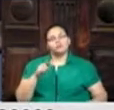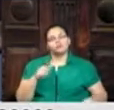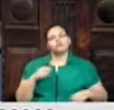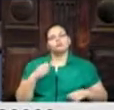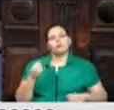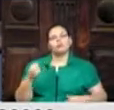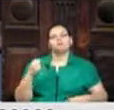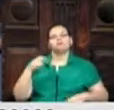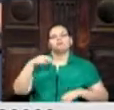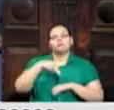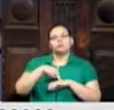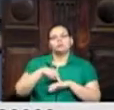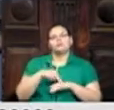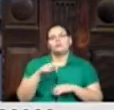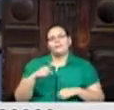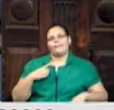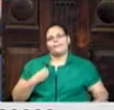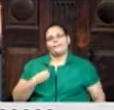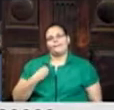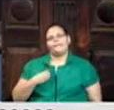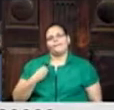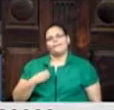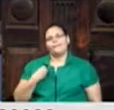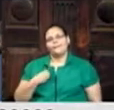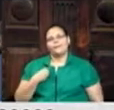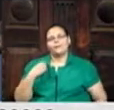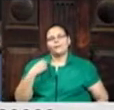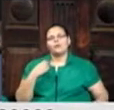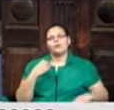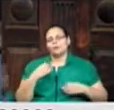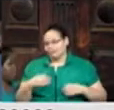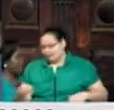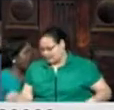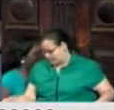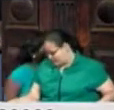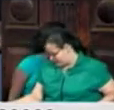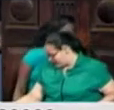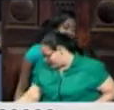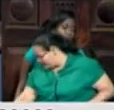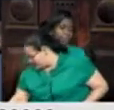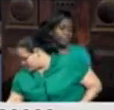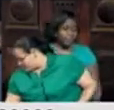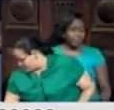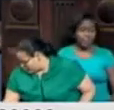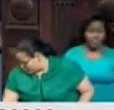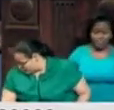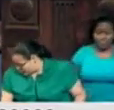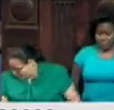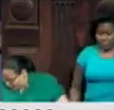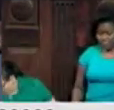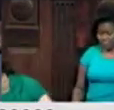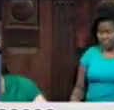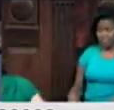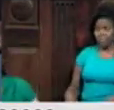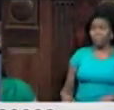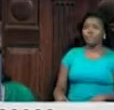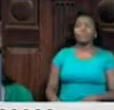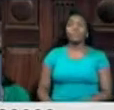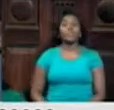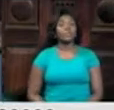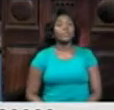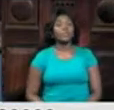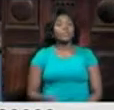evidente daqueles que participaram dessa audiência, da contrariedade à privatização da SEDAI. E eu quero